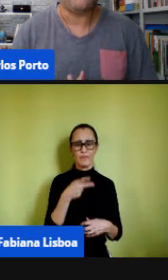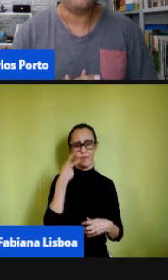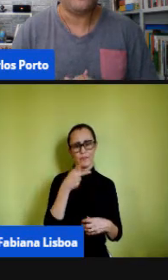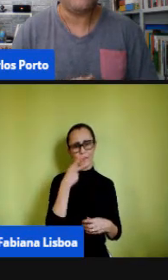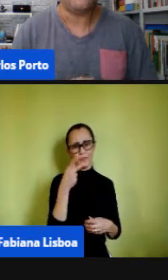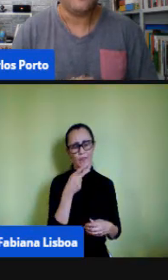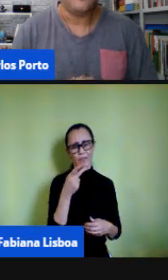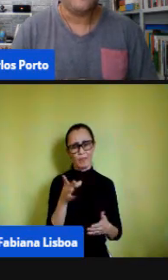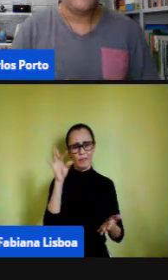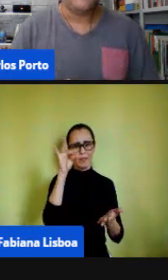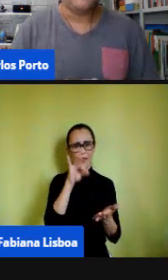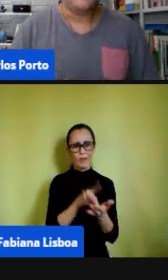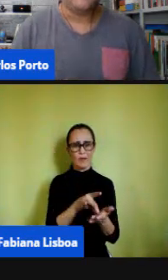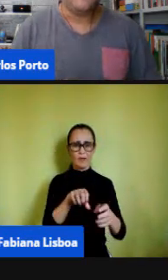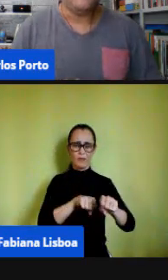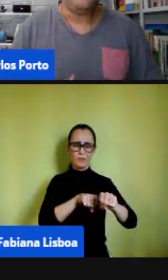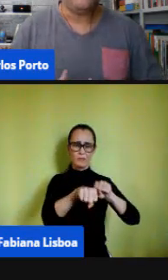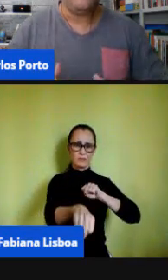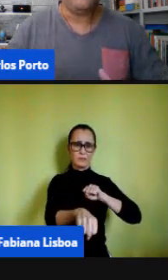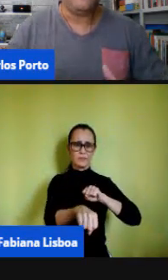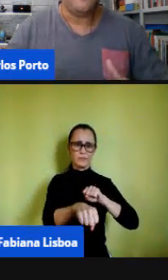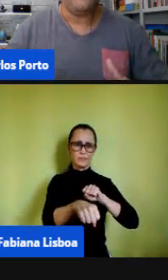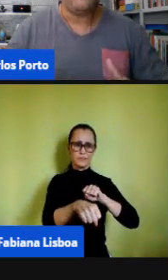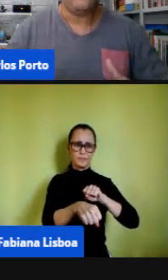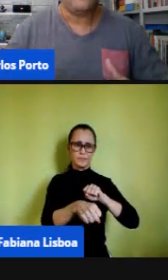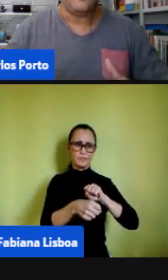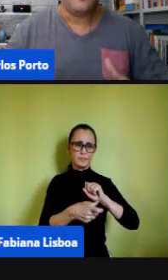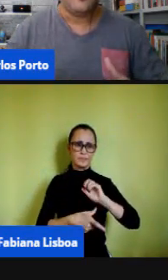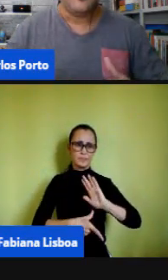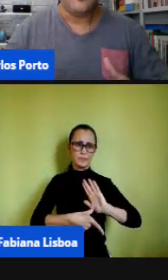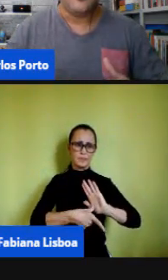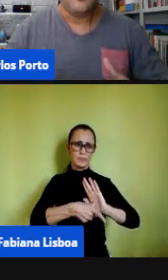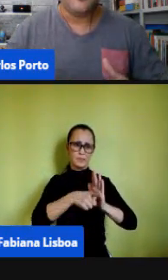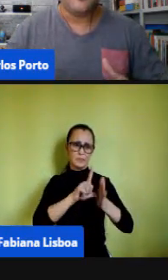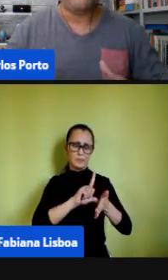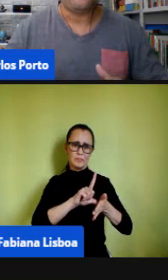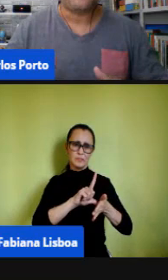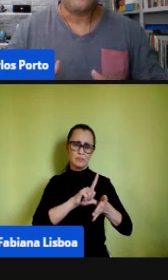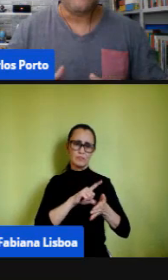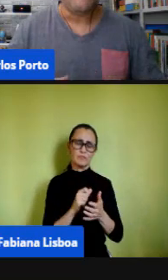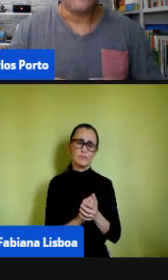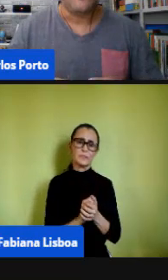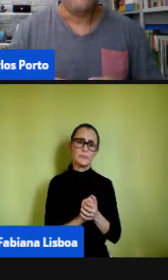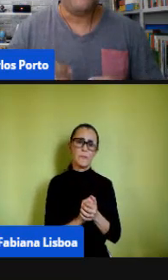nas formações, que antes de sermos